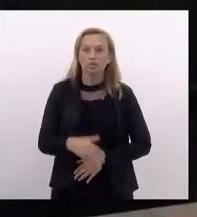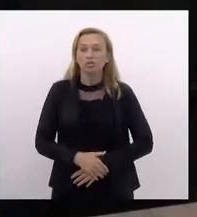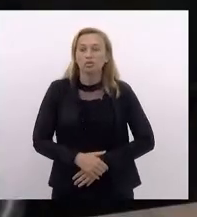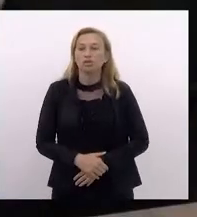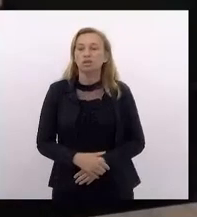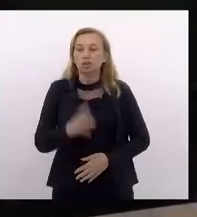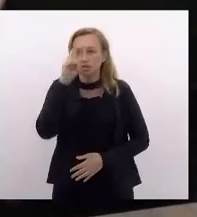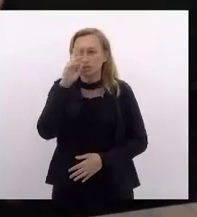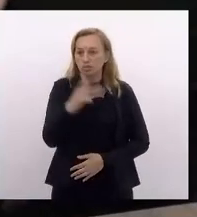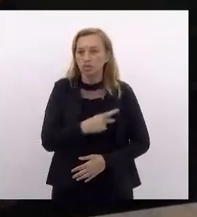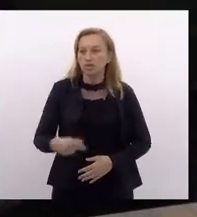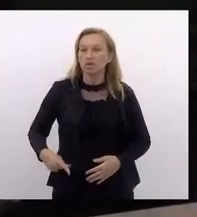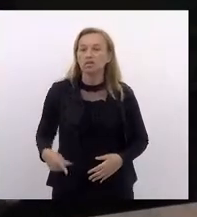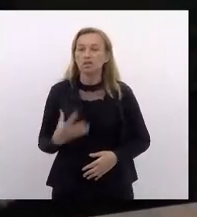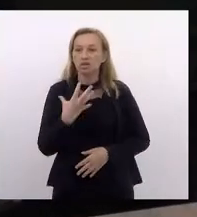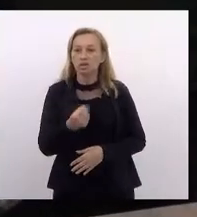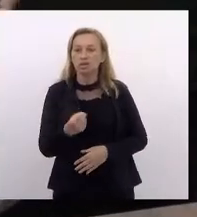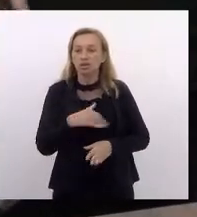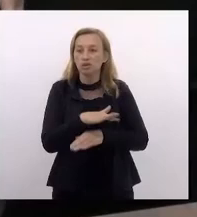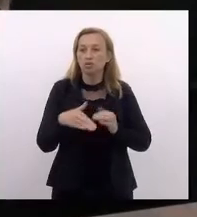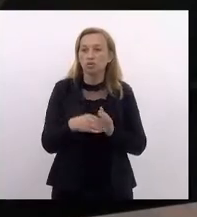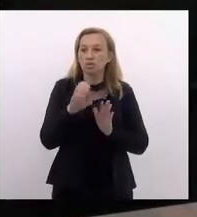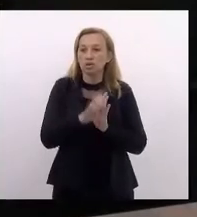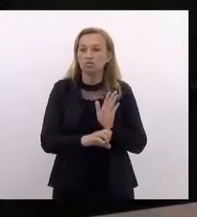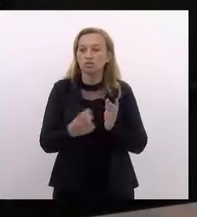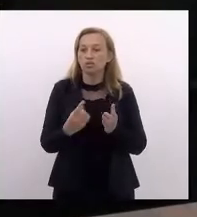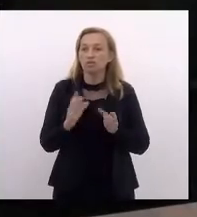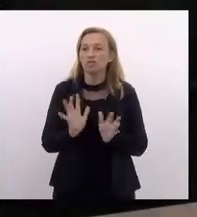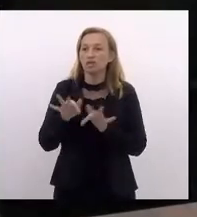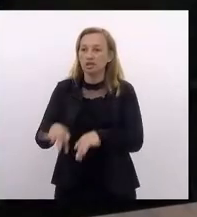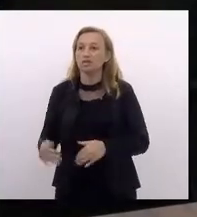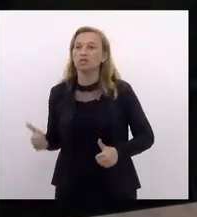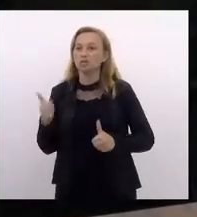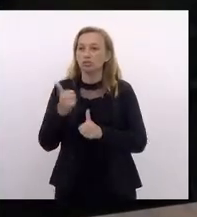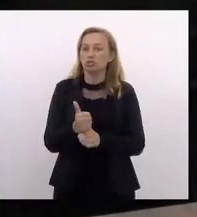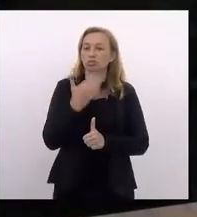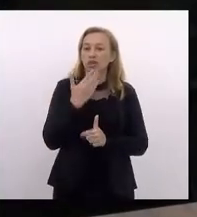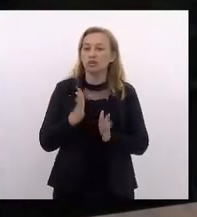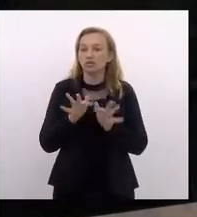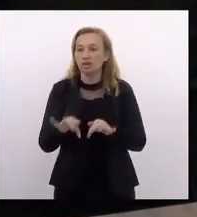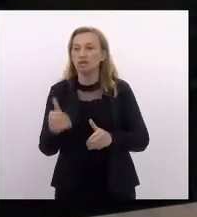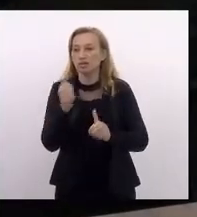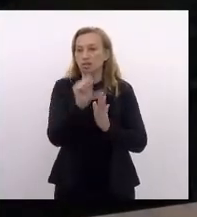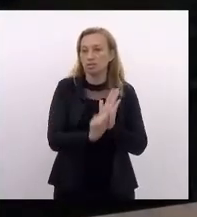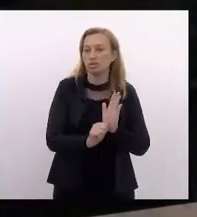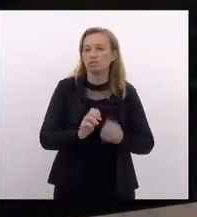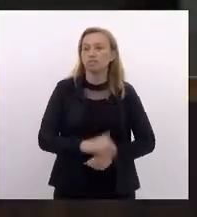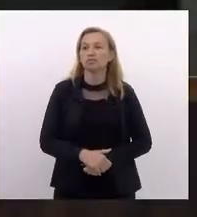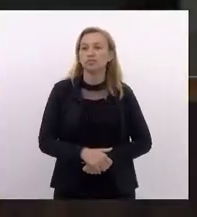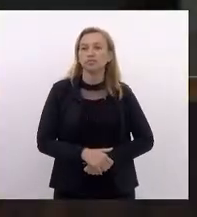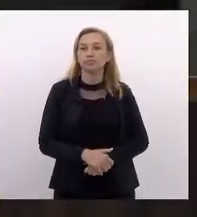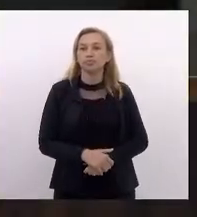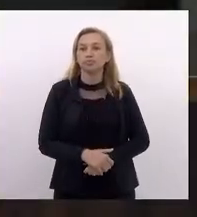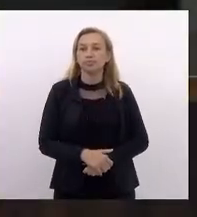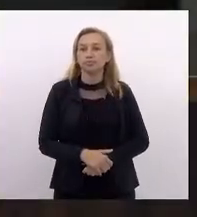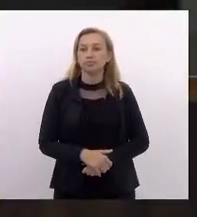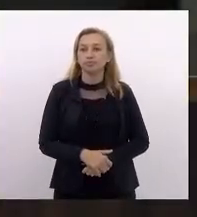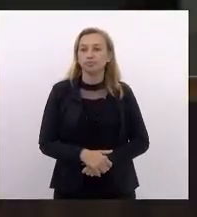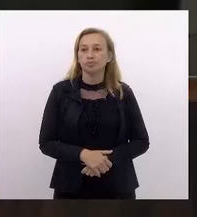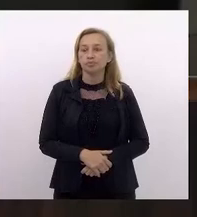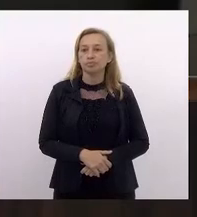seu presidente parecer é favorável todas as emendas concluindo o substitutivo pedindo forma final de redação e